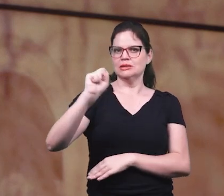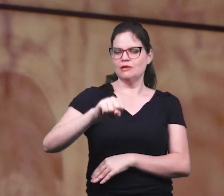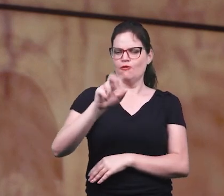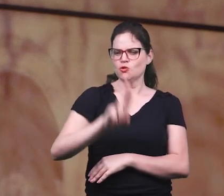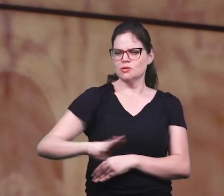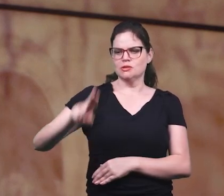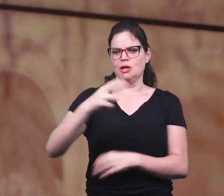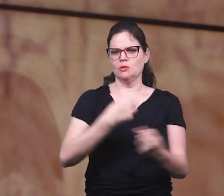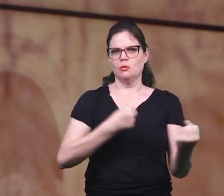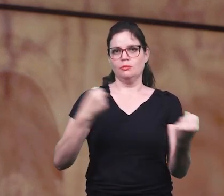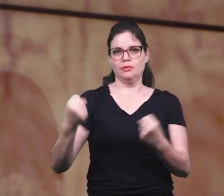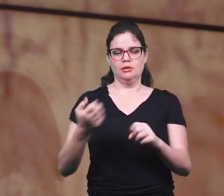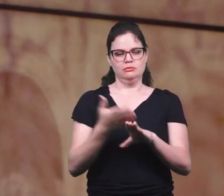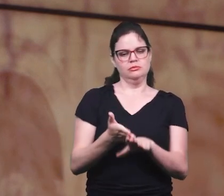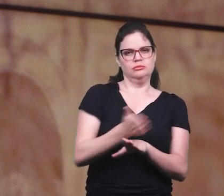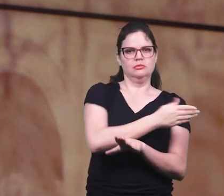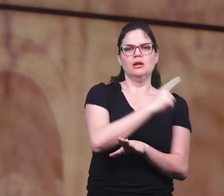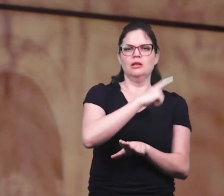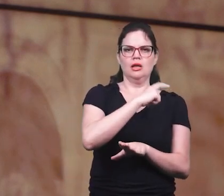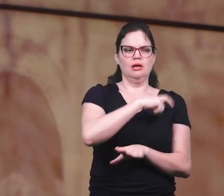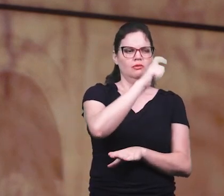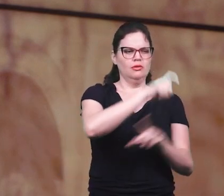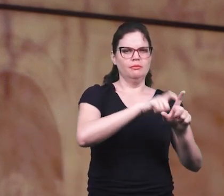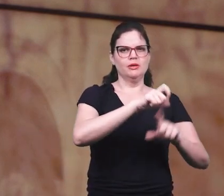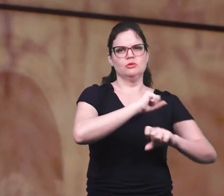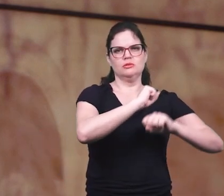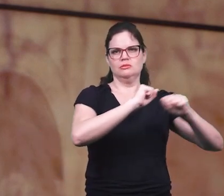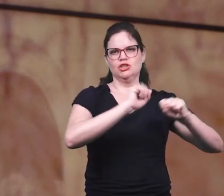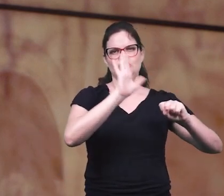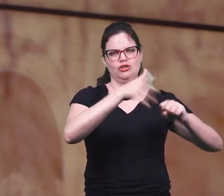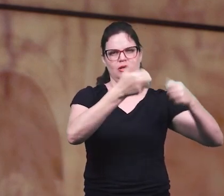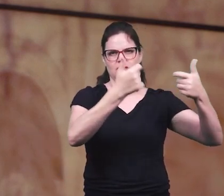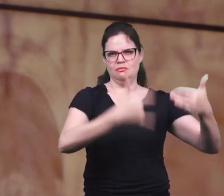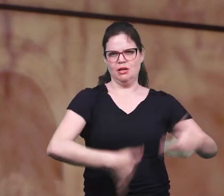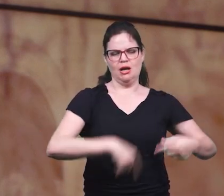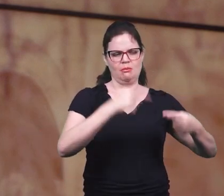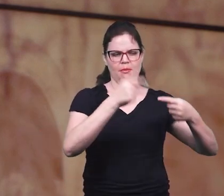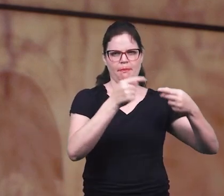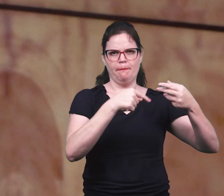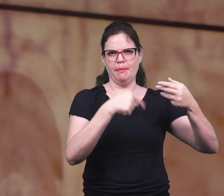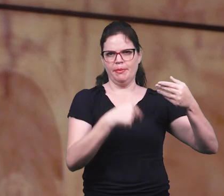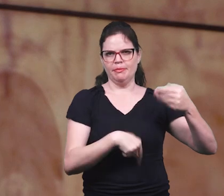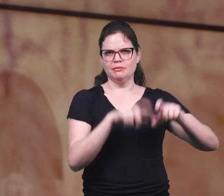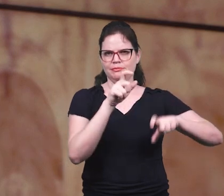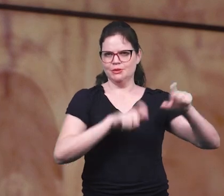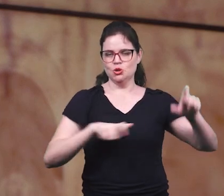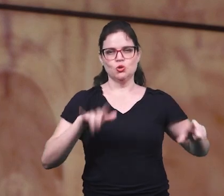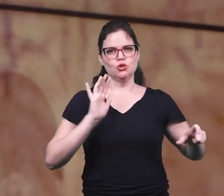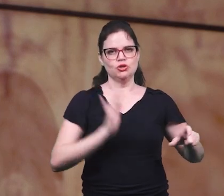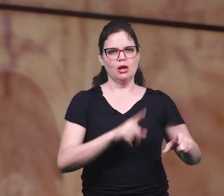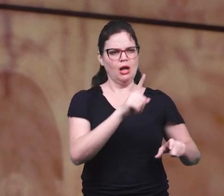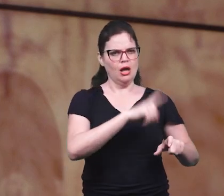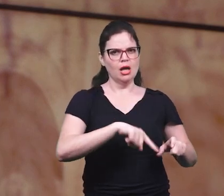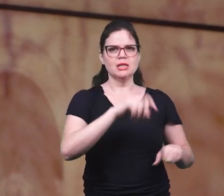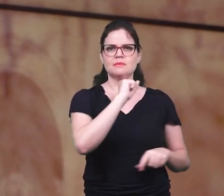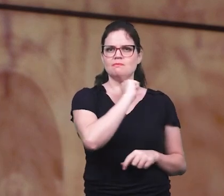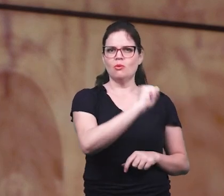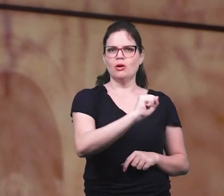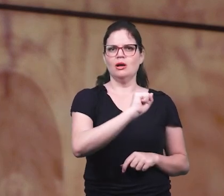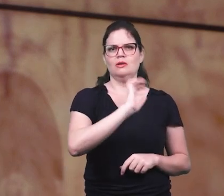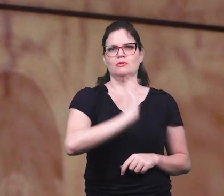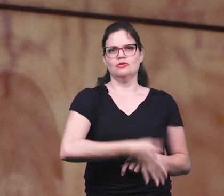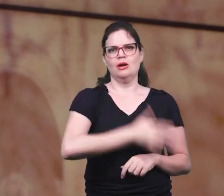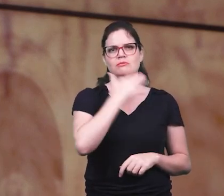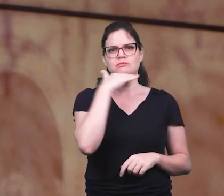embora os outros que foram mortos, falamos de Savonarola, falamos de Wycliffe, falamos do John Hus, homens que morreram,